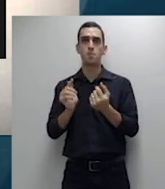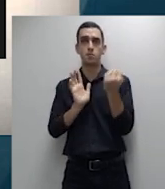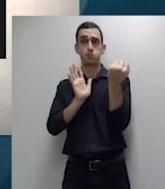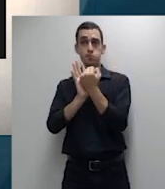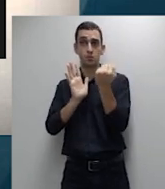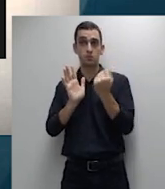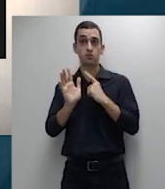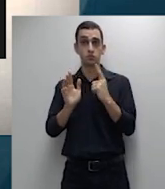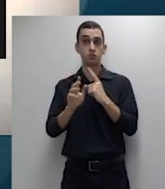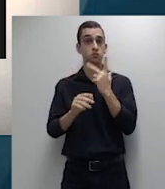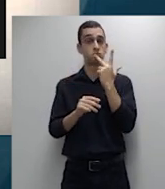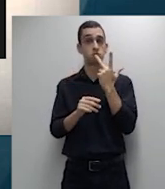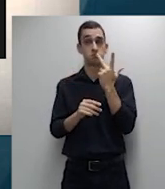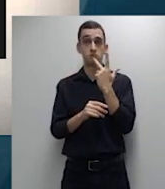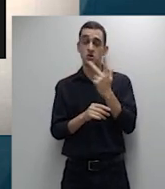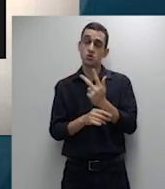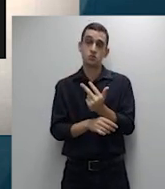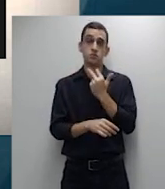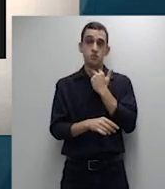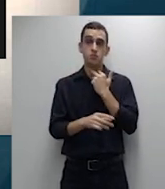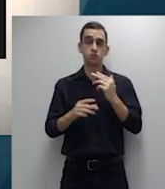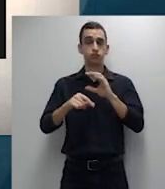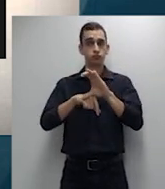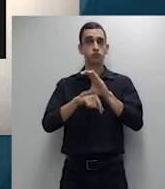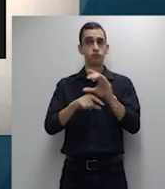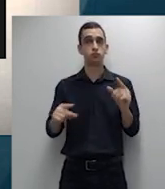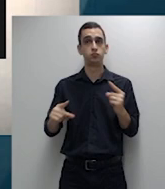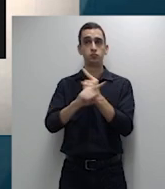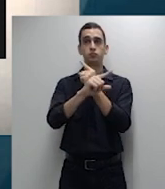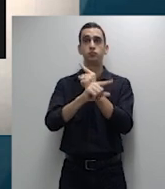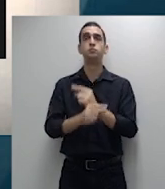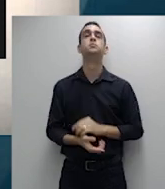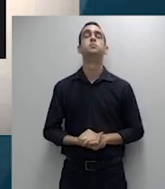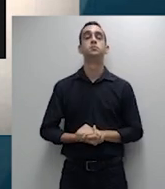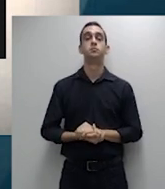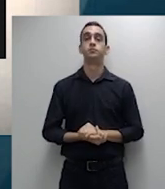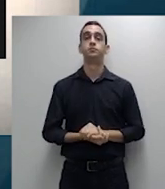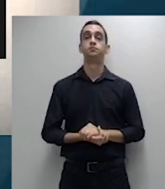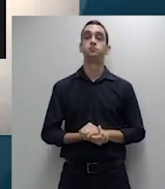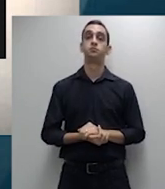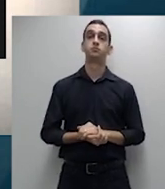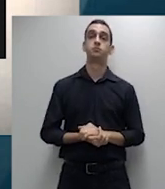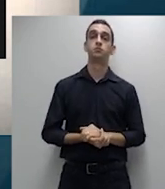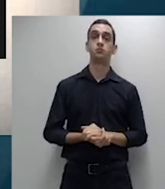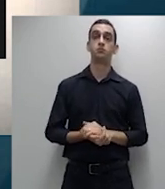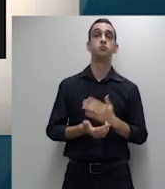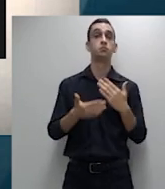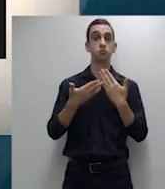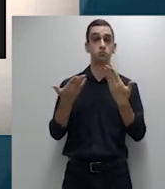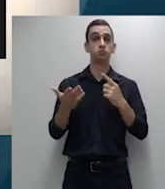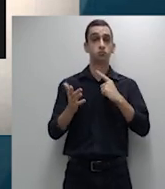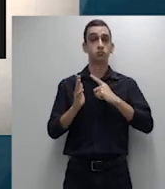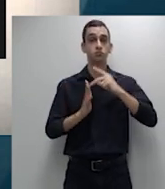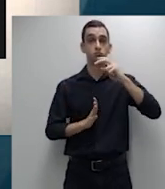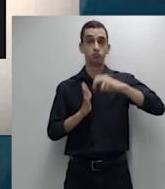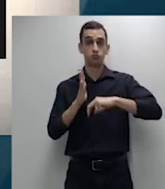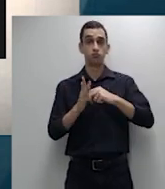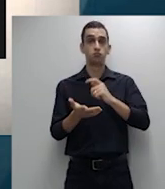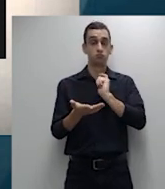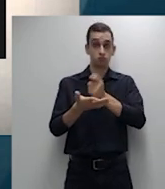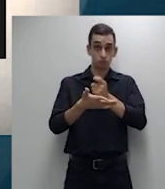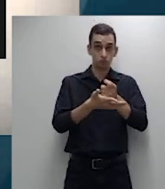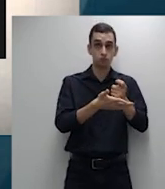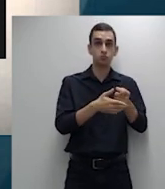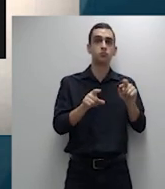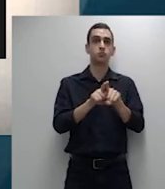podia e o Supremo disse que não poderia cobrar então ele trata de paciente preso e é uma questão de